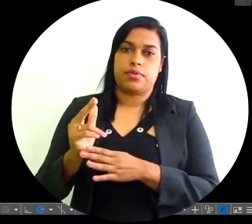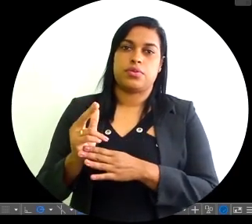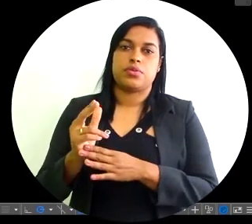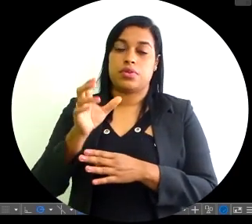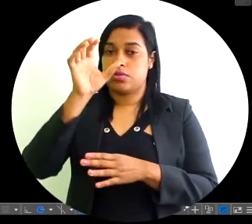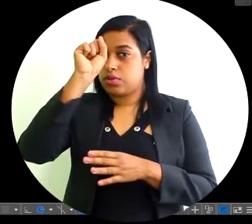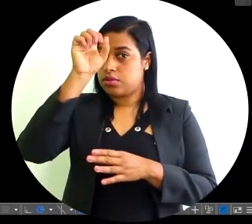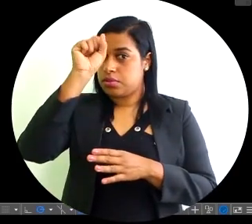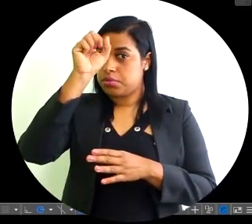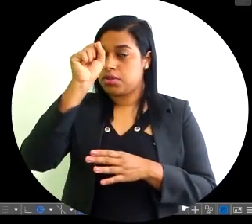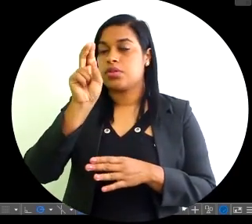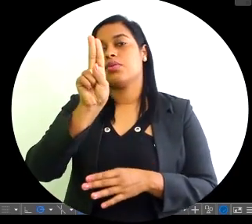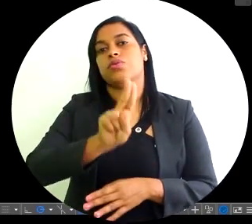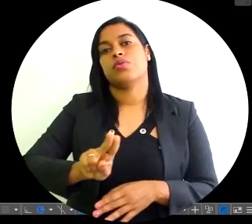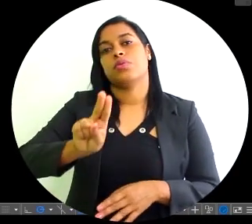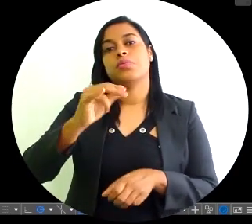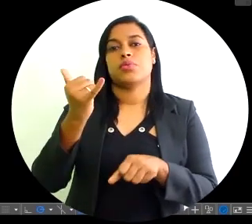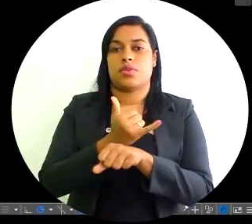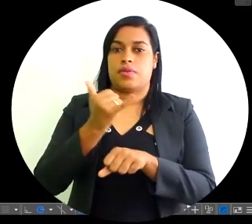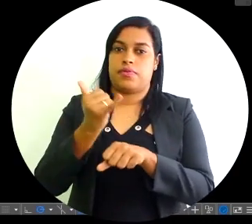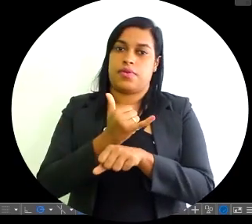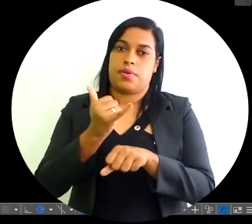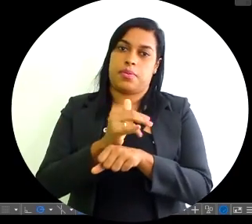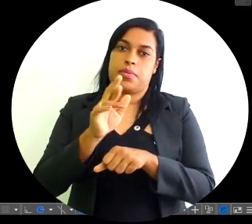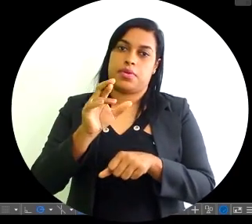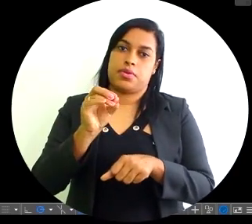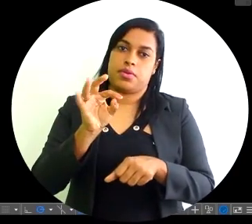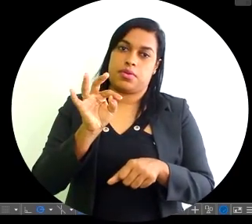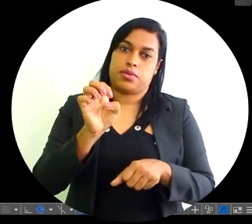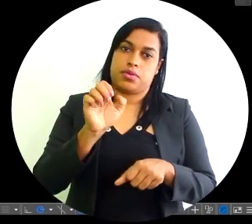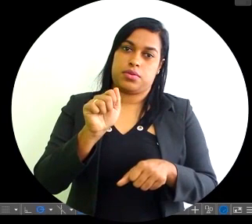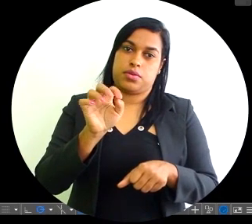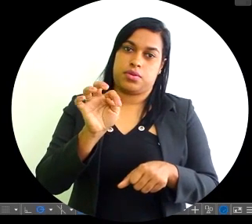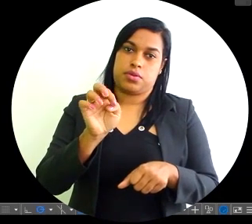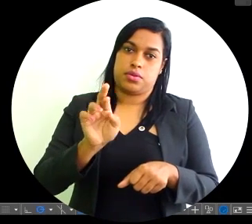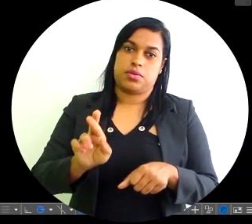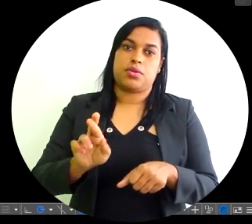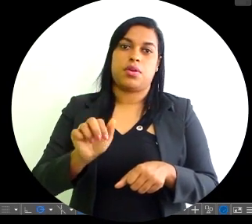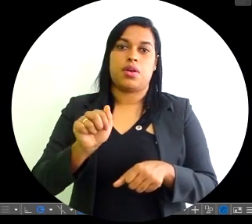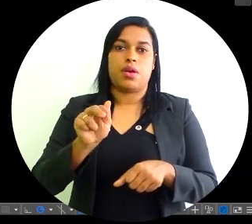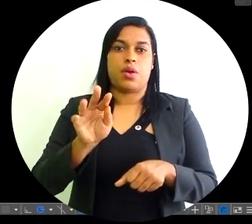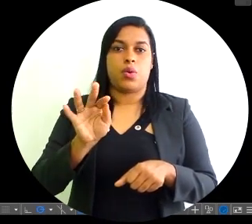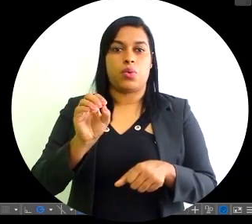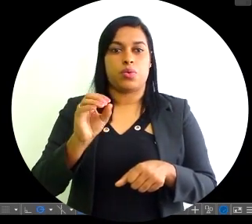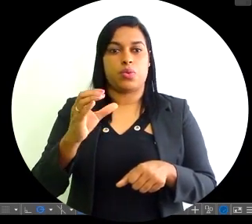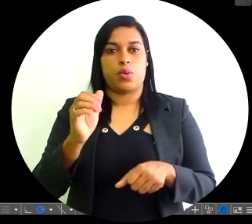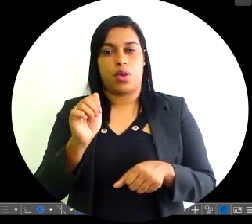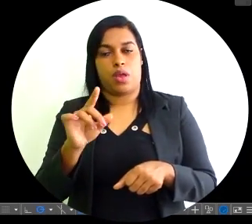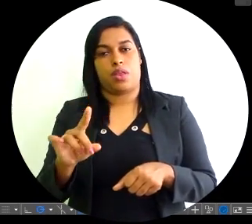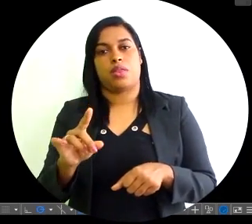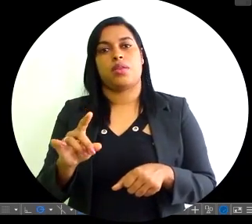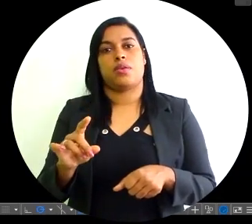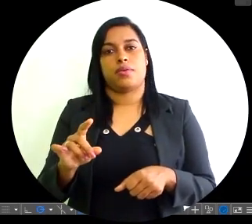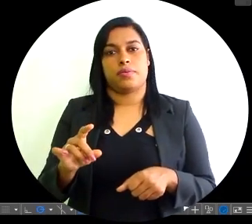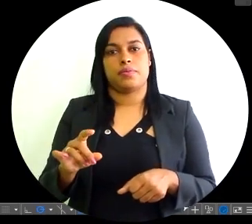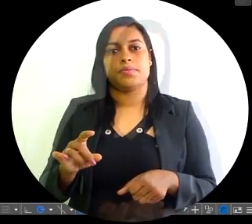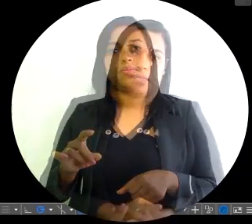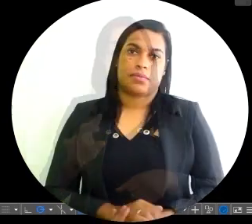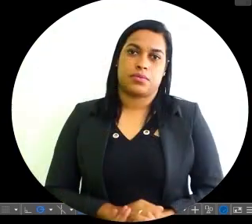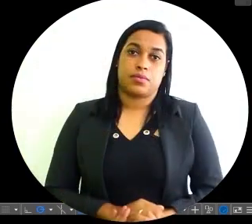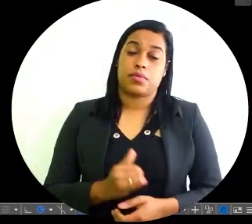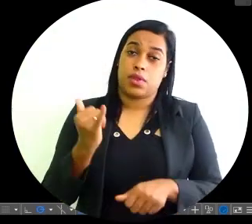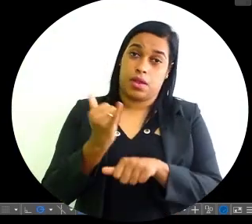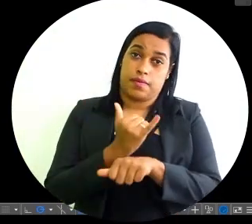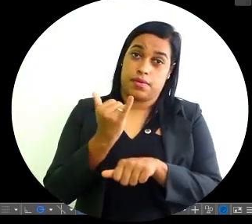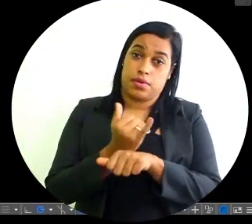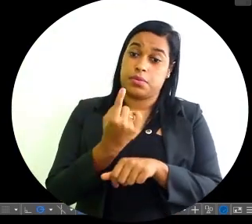figura. Então, aqui nós aprendemos como utilizar a ferramenta Rotate para rotacionar figuras no AutoCAD. A oitava ferramenta que